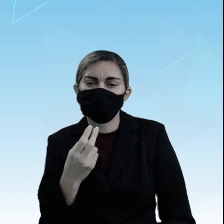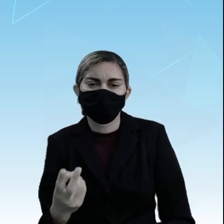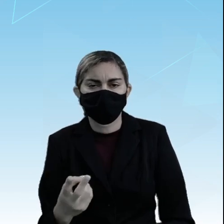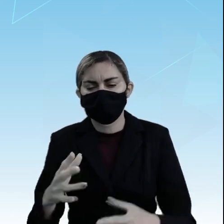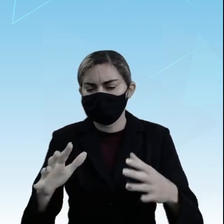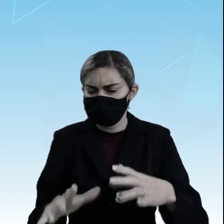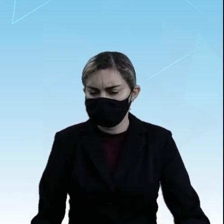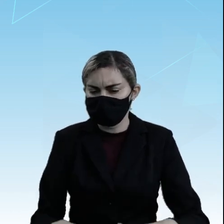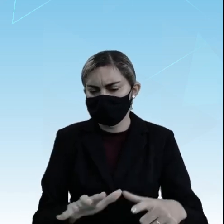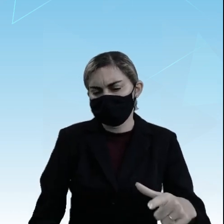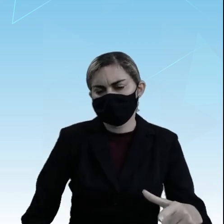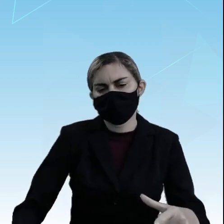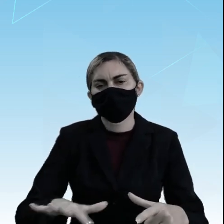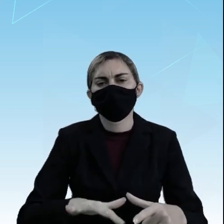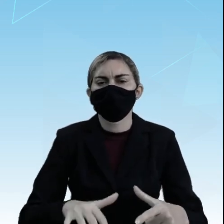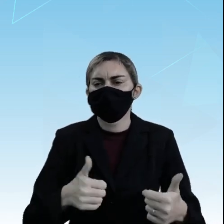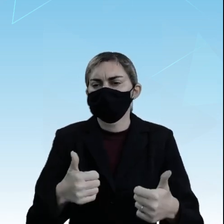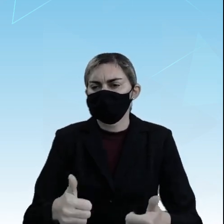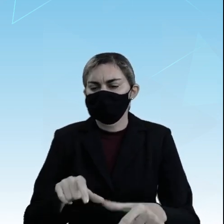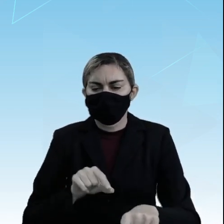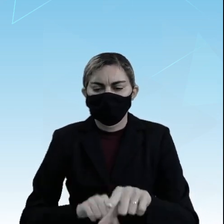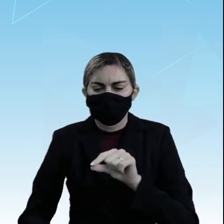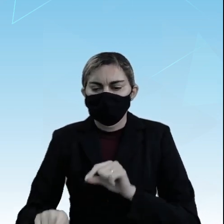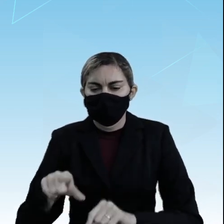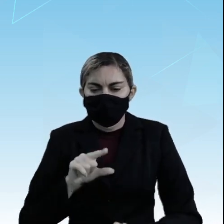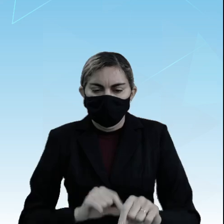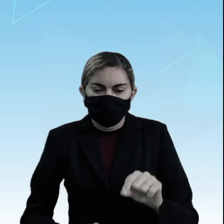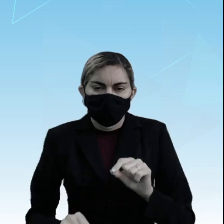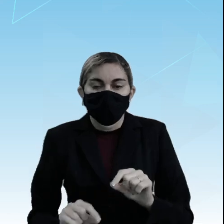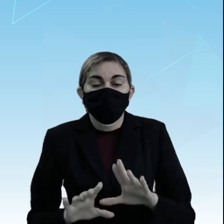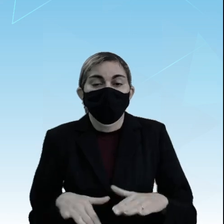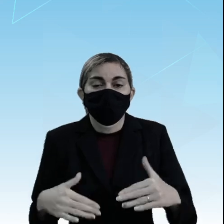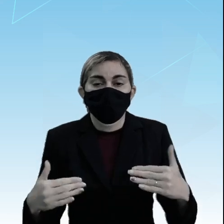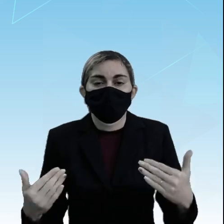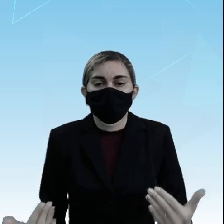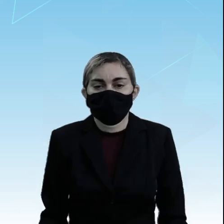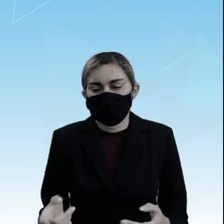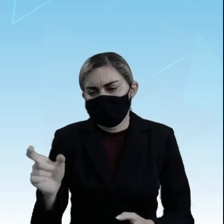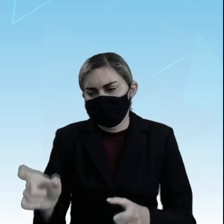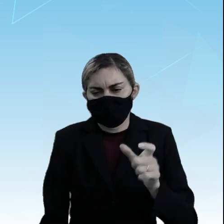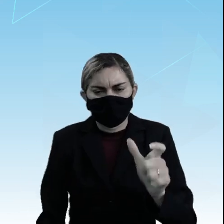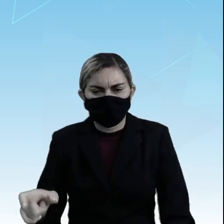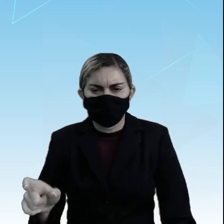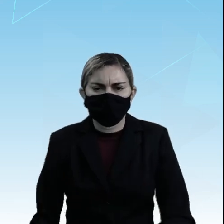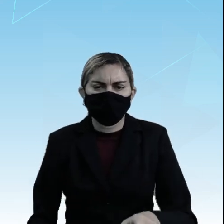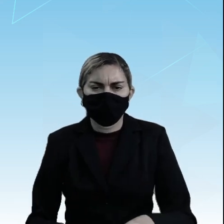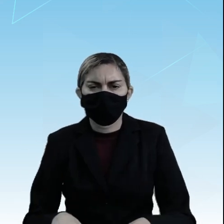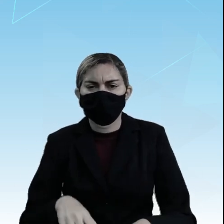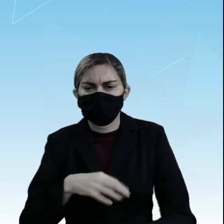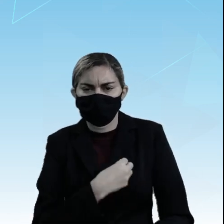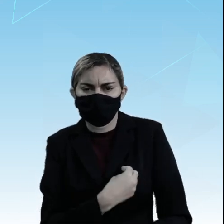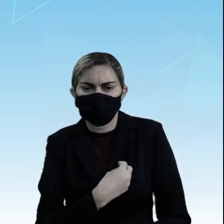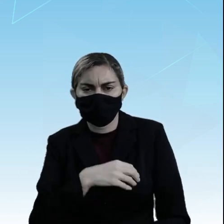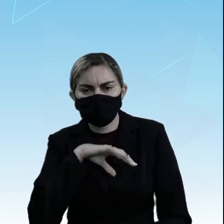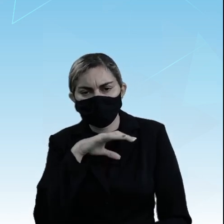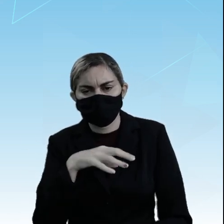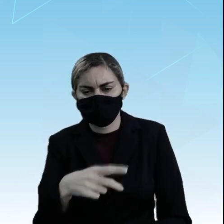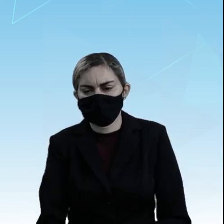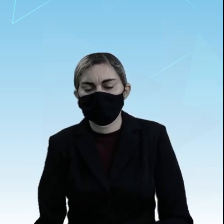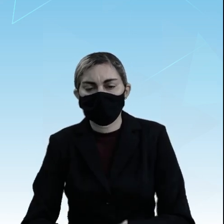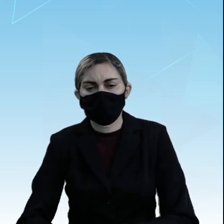o ambiente estava selecionando qual organismo ou qual ser vivo